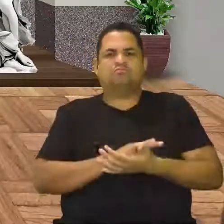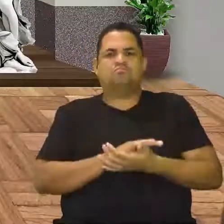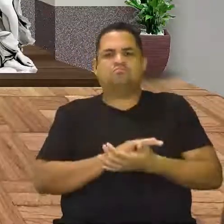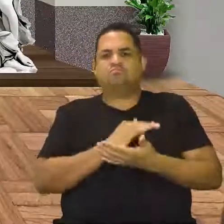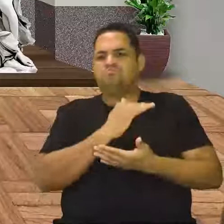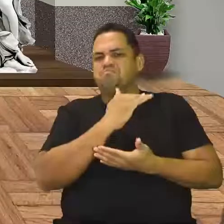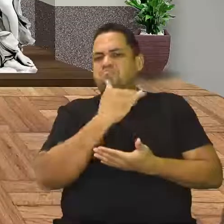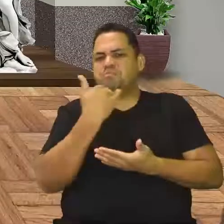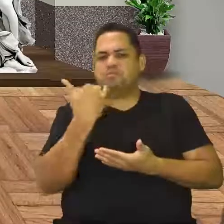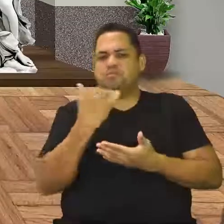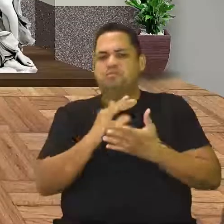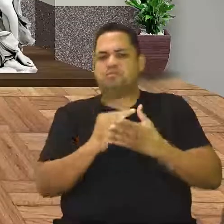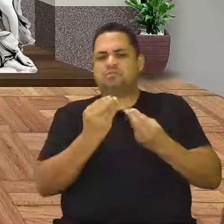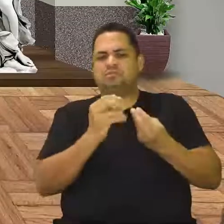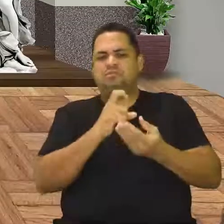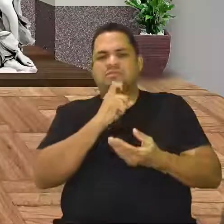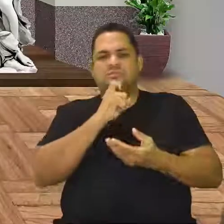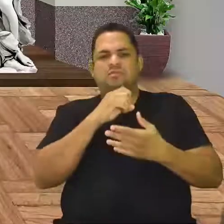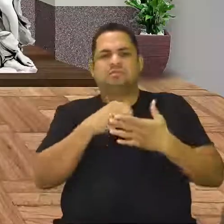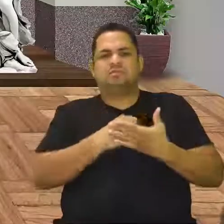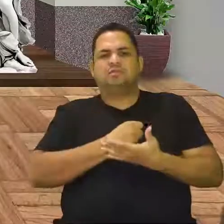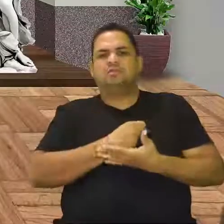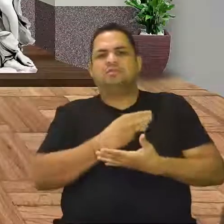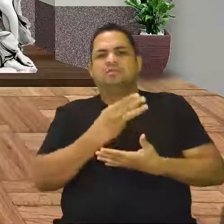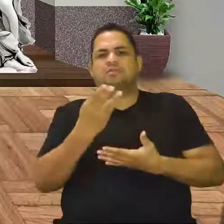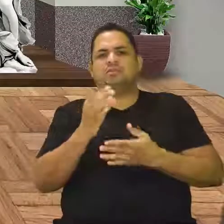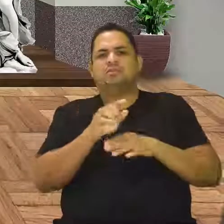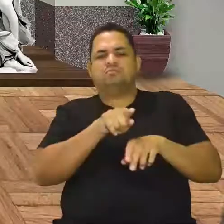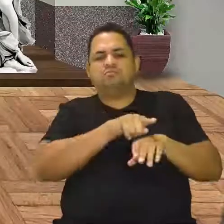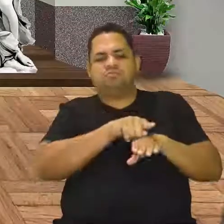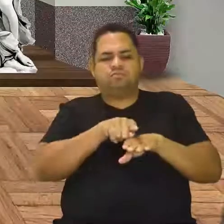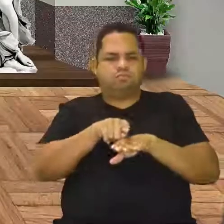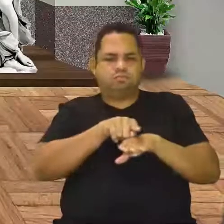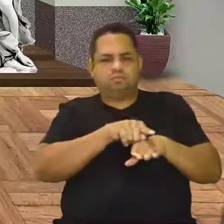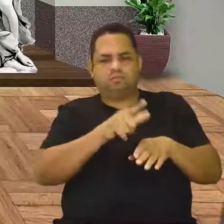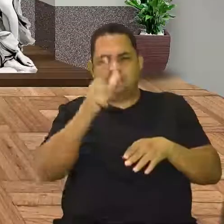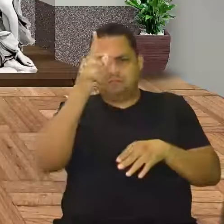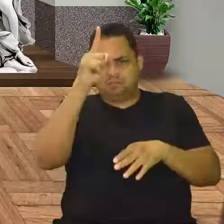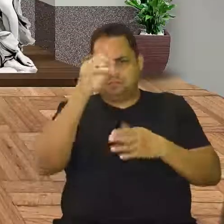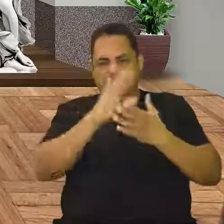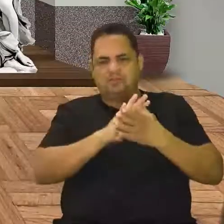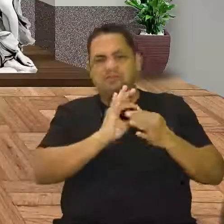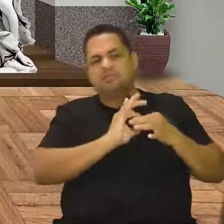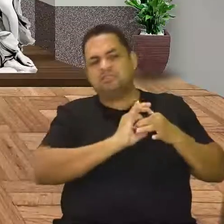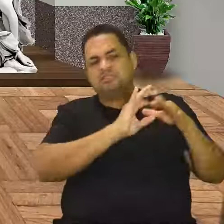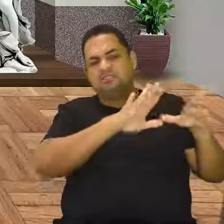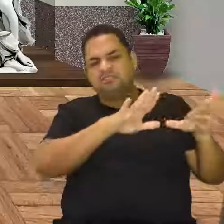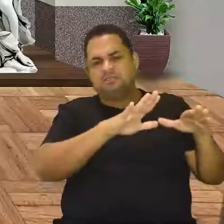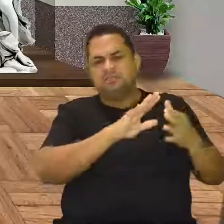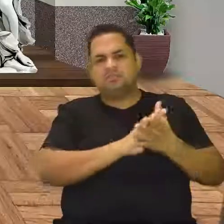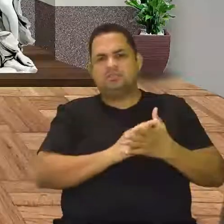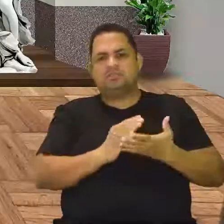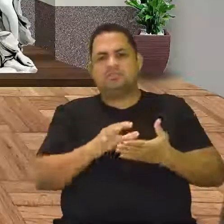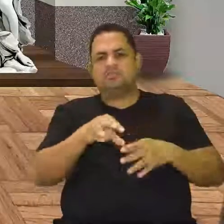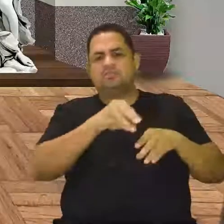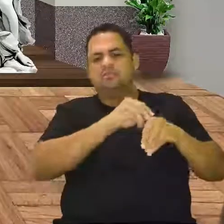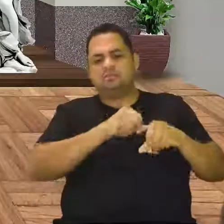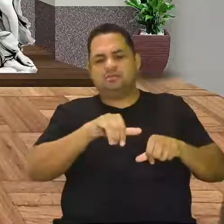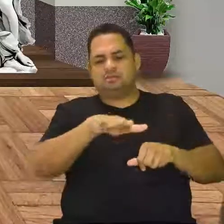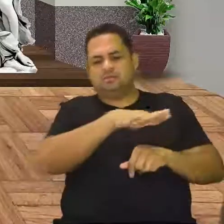hipotermia quantos e quantos tanques alemães foi abandonado em território soviético